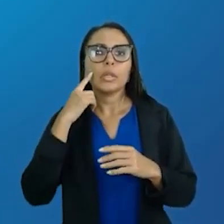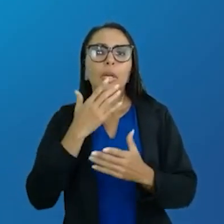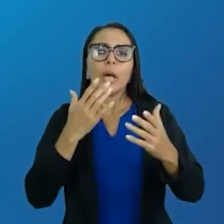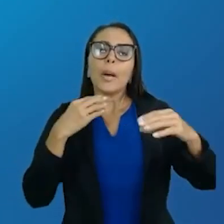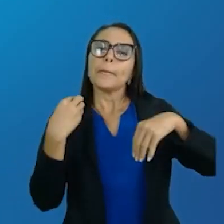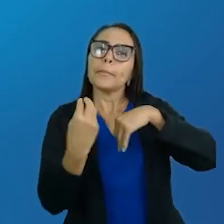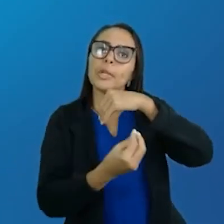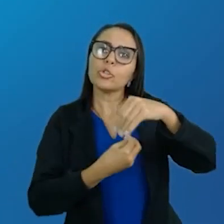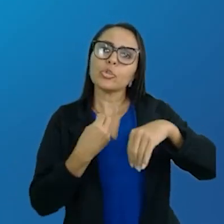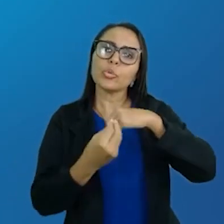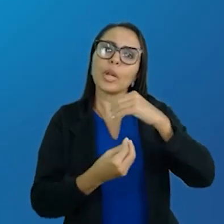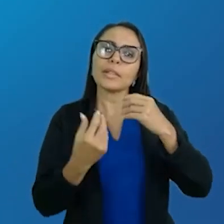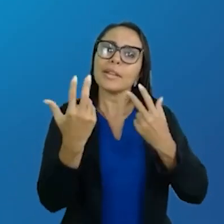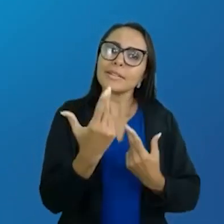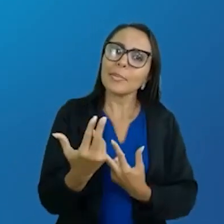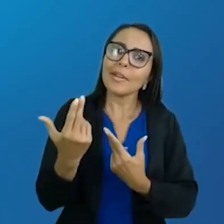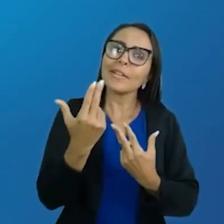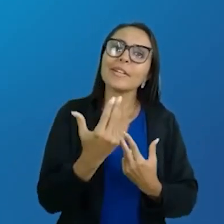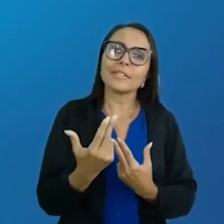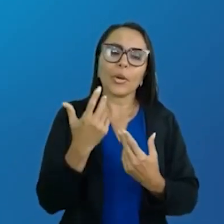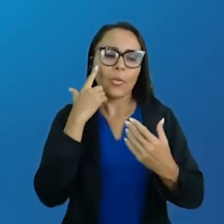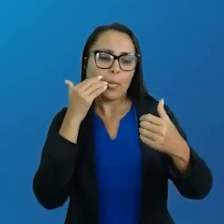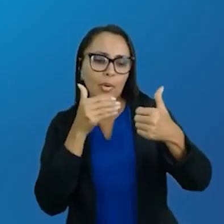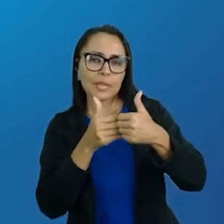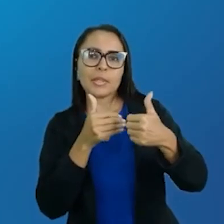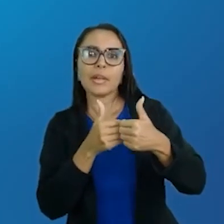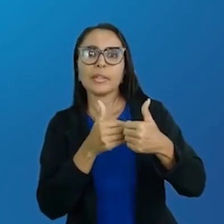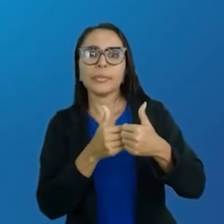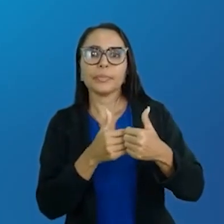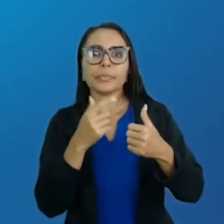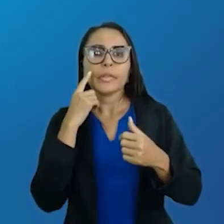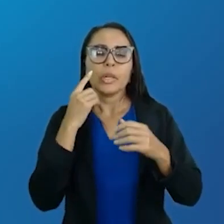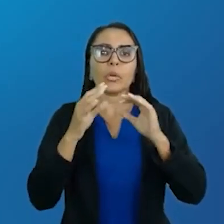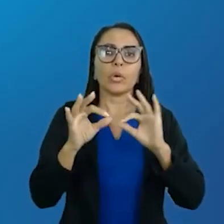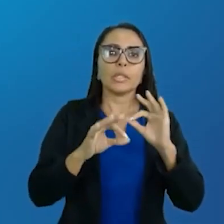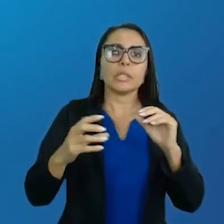mistura principal da semelhança com a proximidade, que forma um